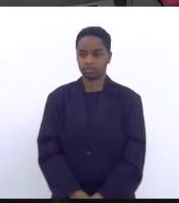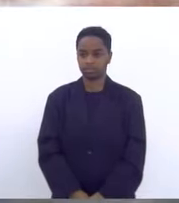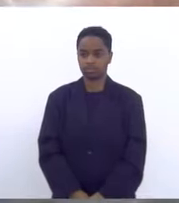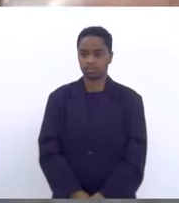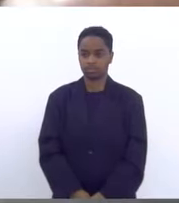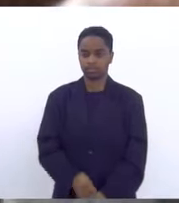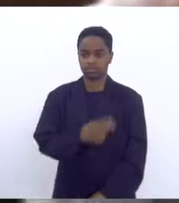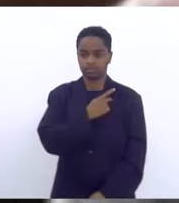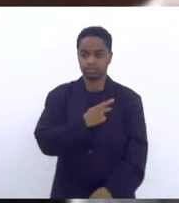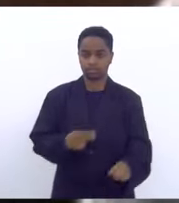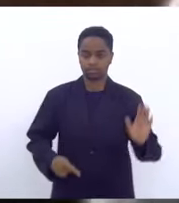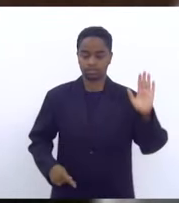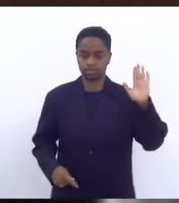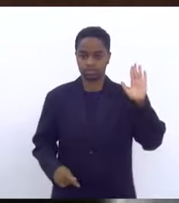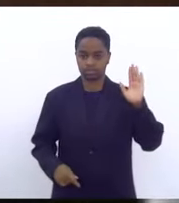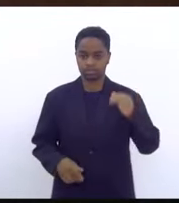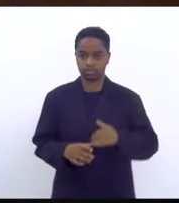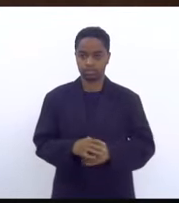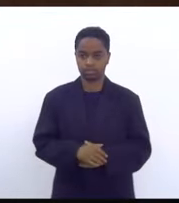Presidente.